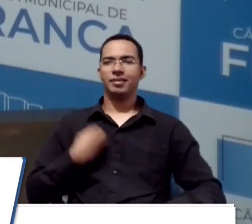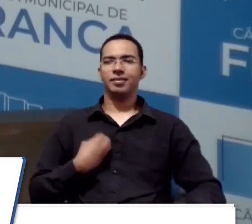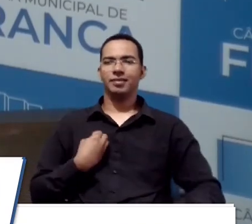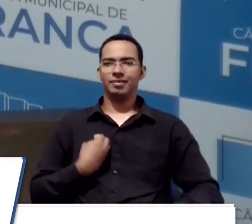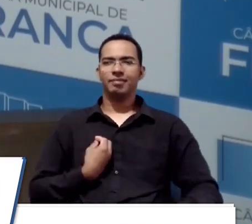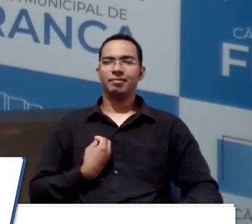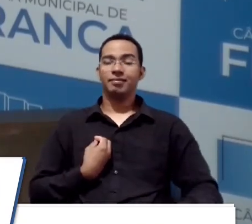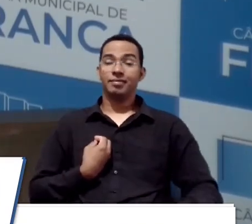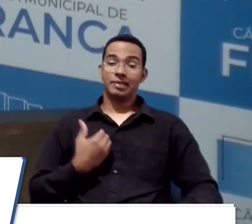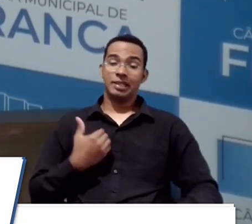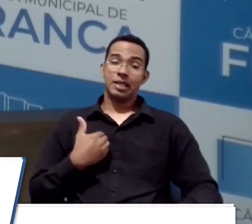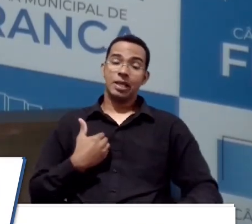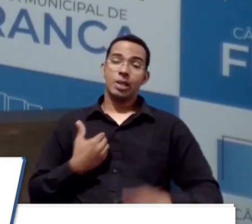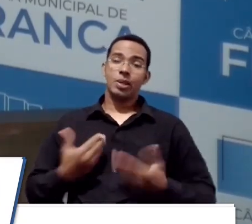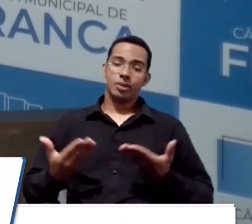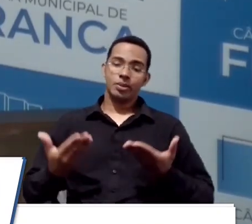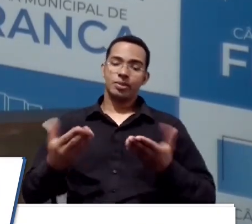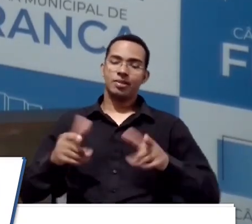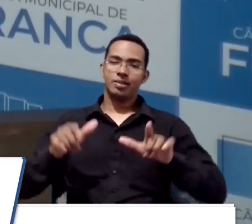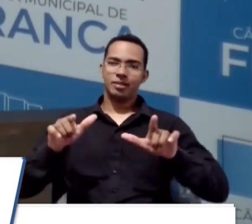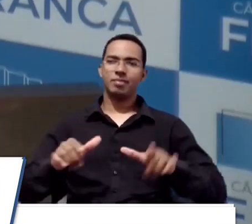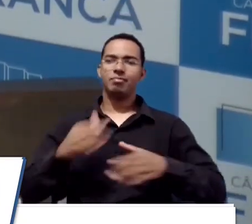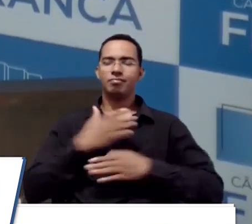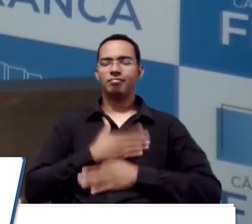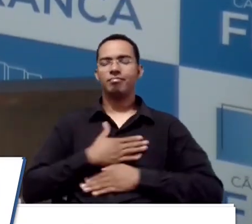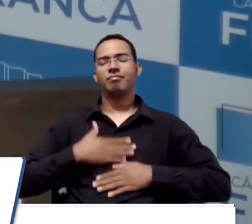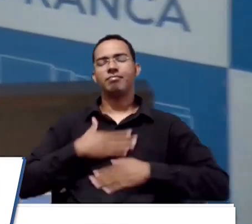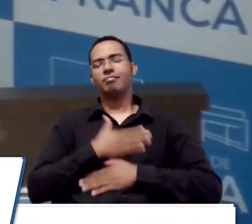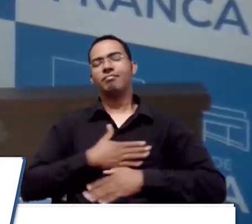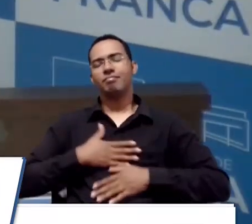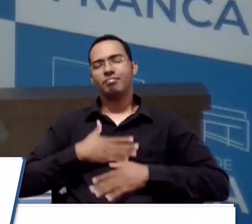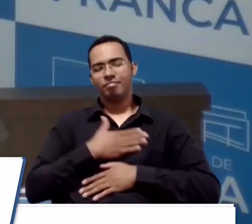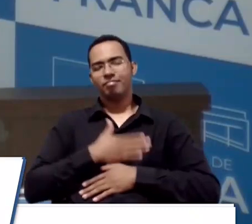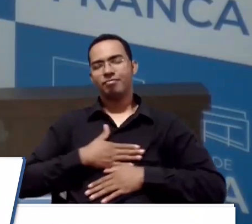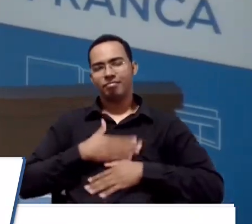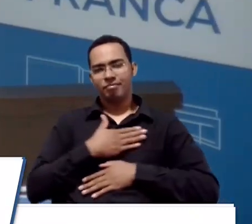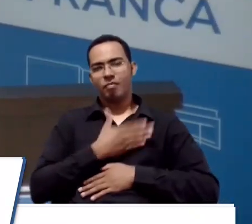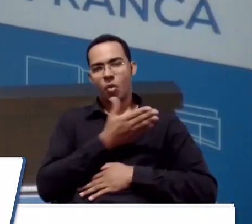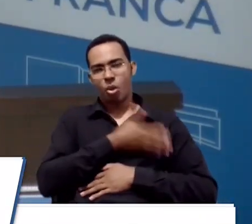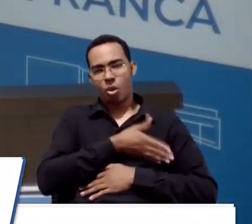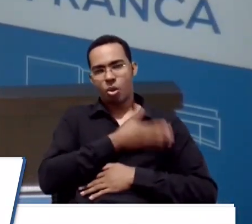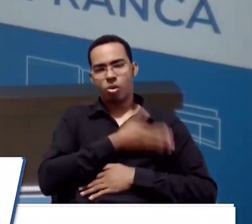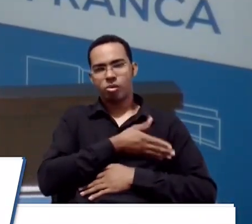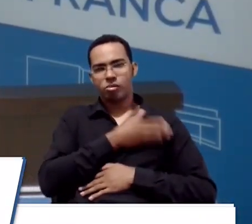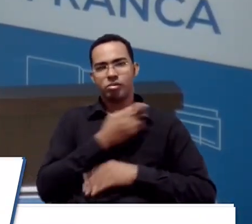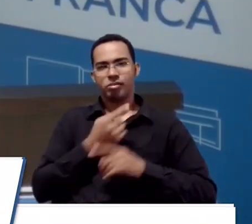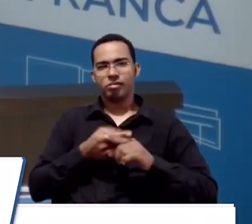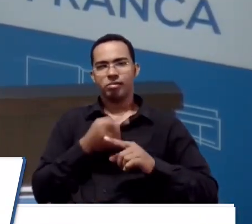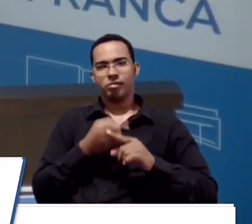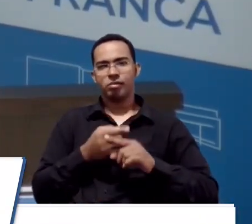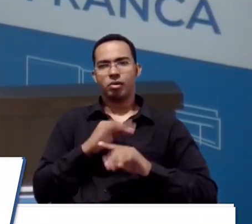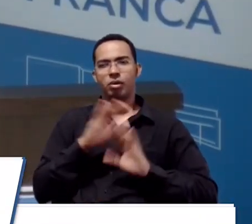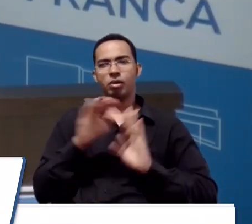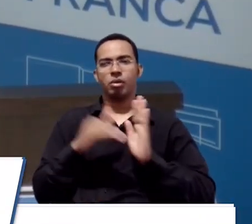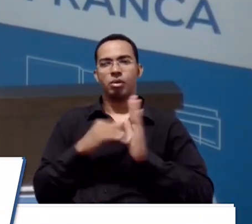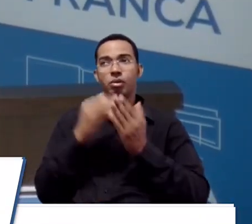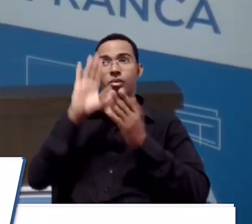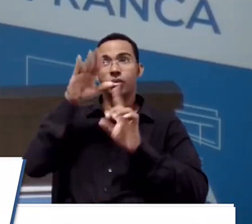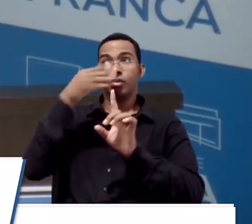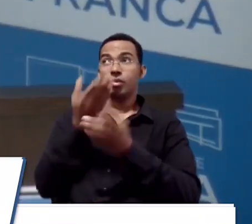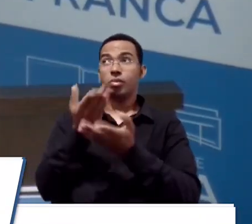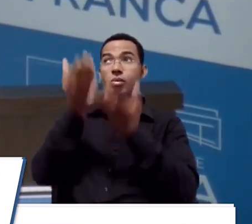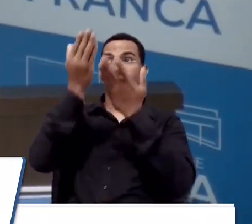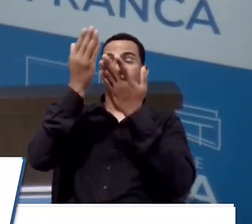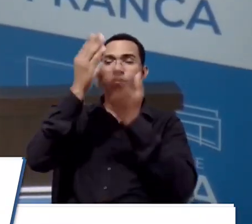Eu recebo essa homenagem com muita alegria. Porque toda honra, toda glória tem que